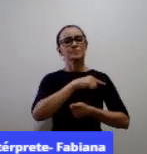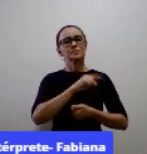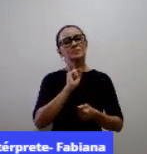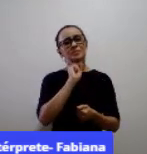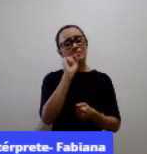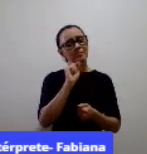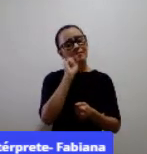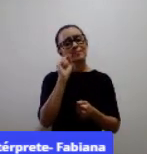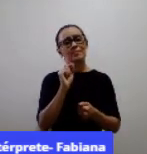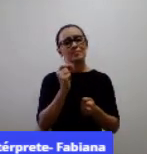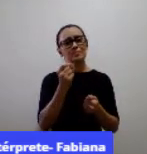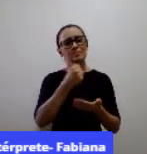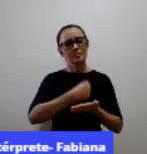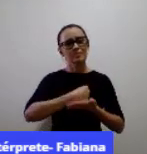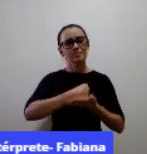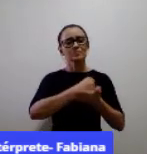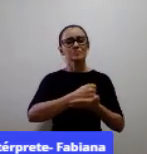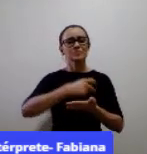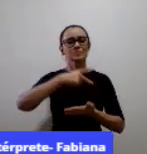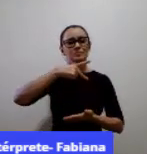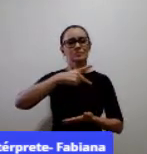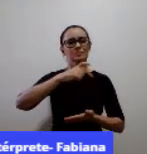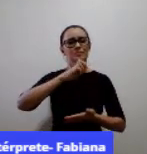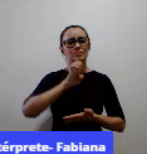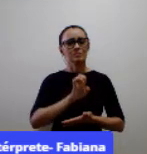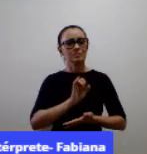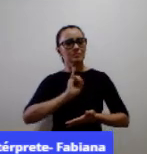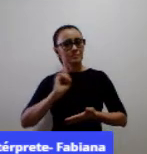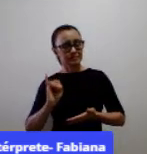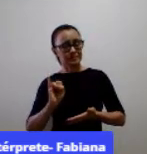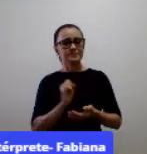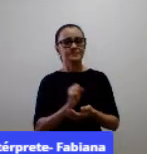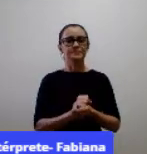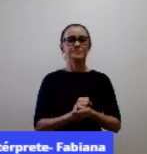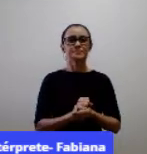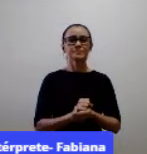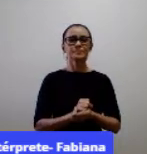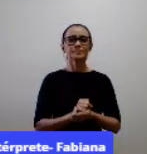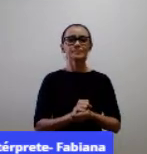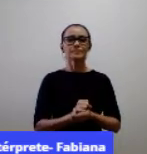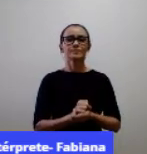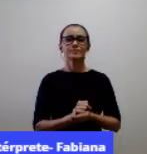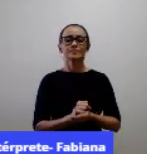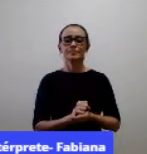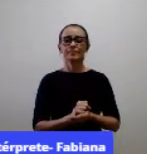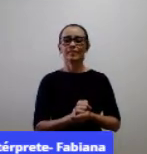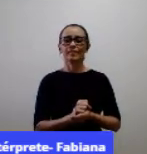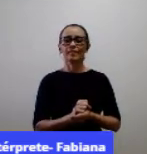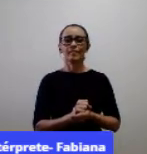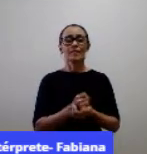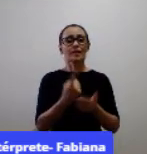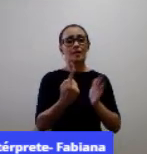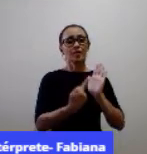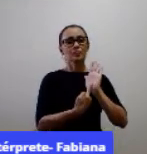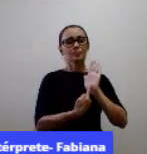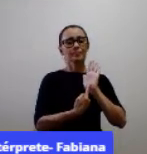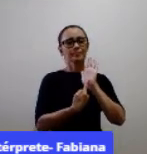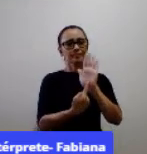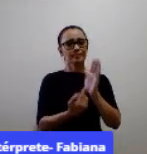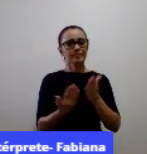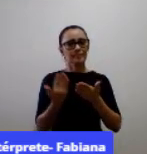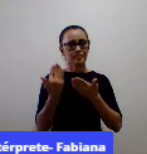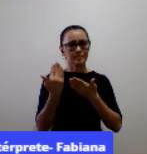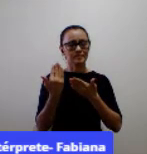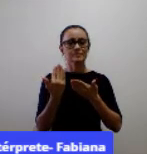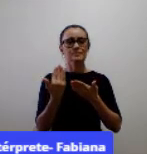confecção do PEI. Uhum. No slide, na sequência, a gente vai mostrar para vocês o